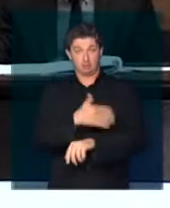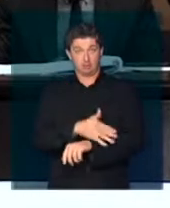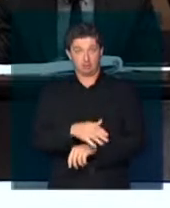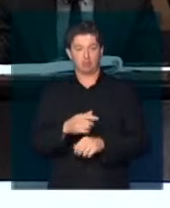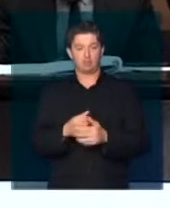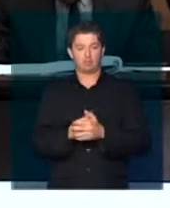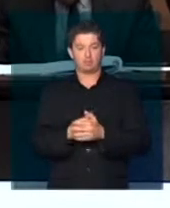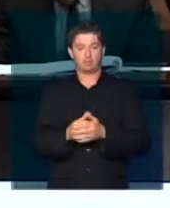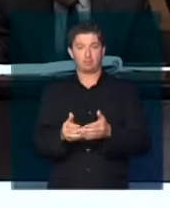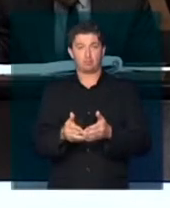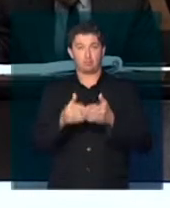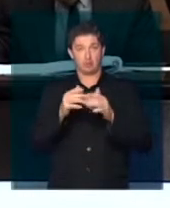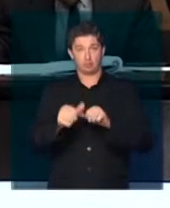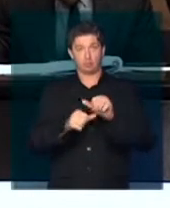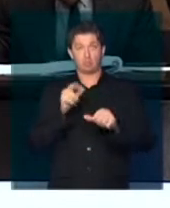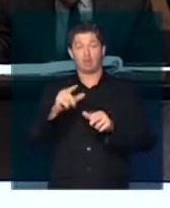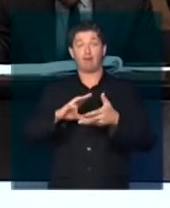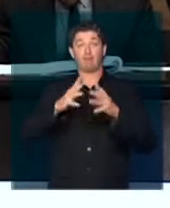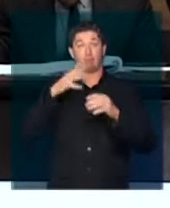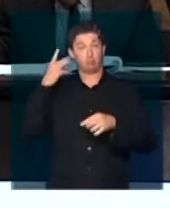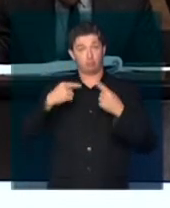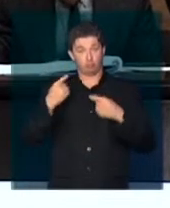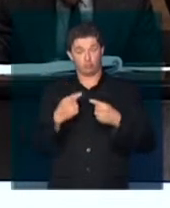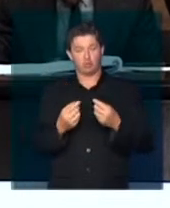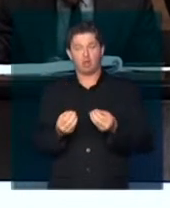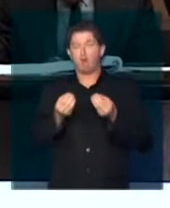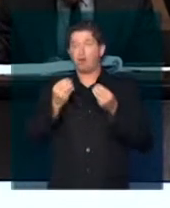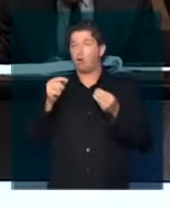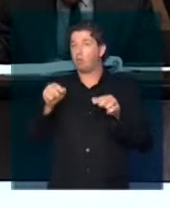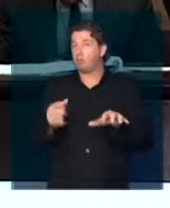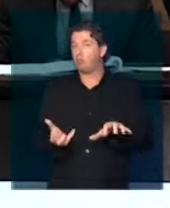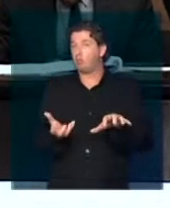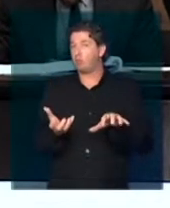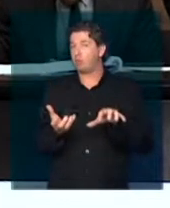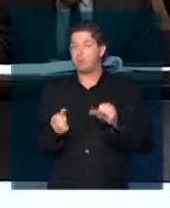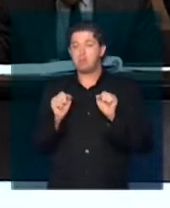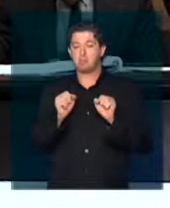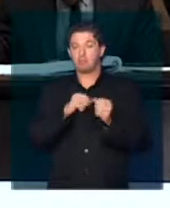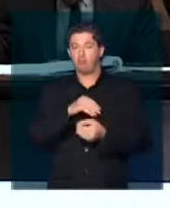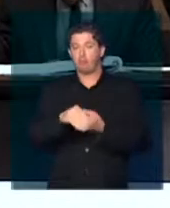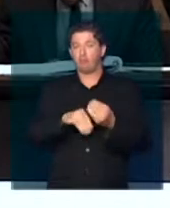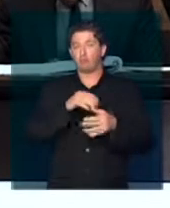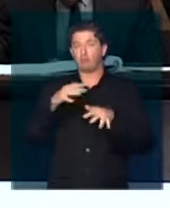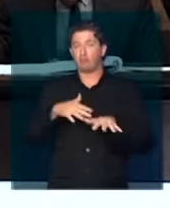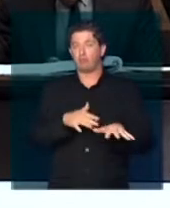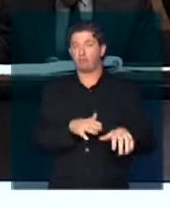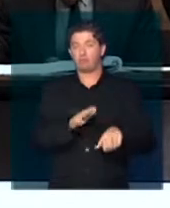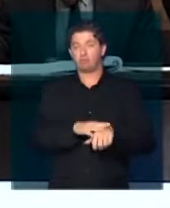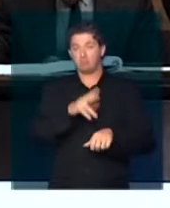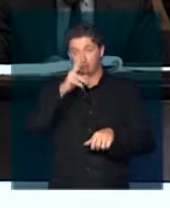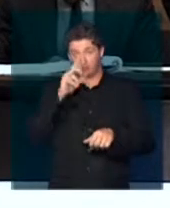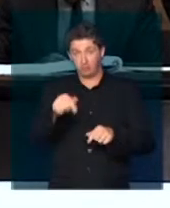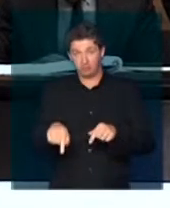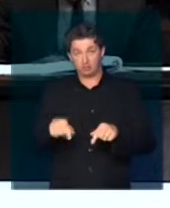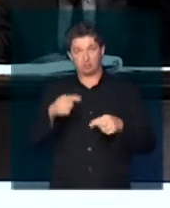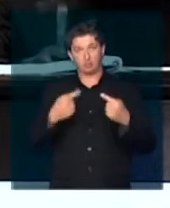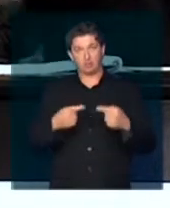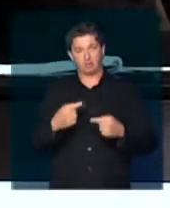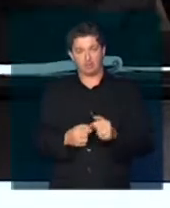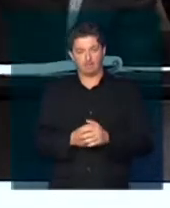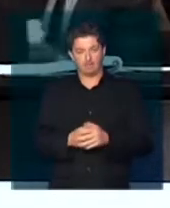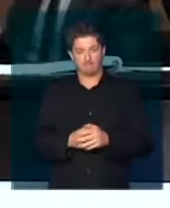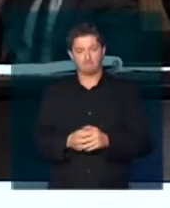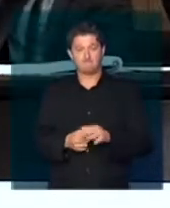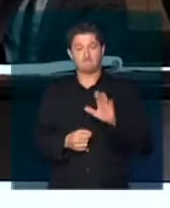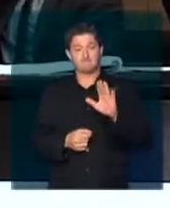mobilizados, pedindo por mudança, é a reforma política. Como o Congresso Nacional poderia envolver os movimentos de forma ativa nesse debate?